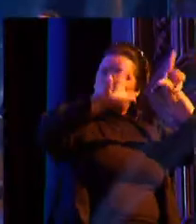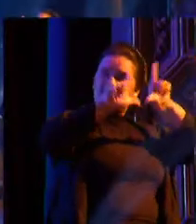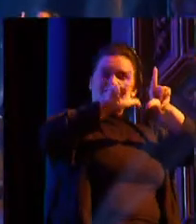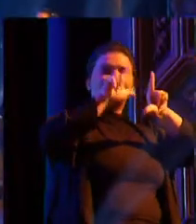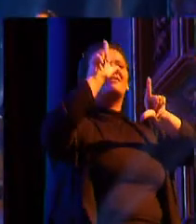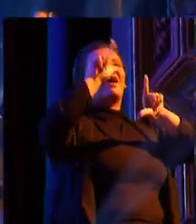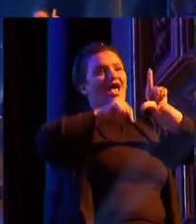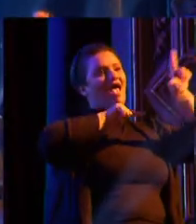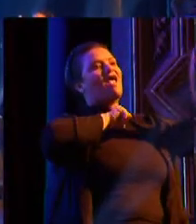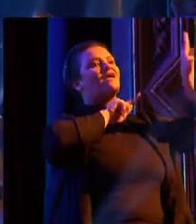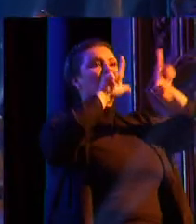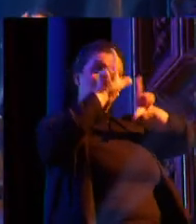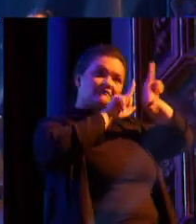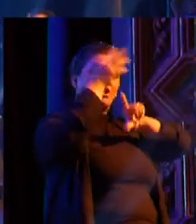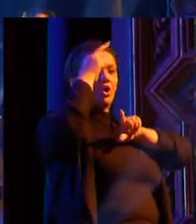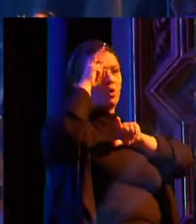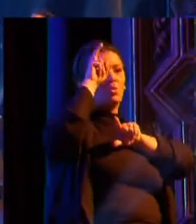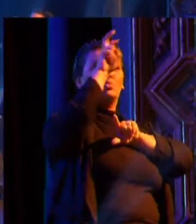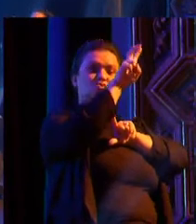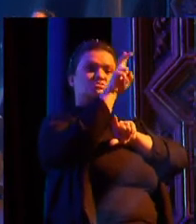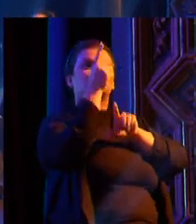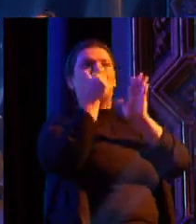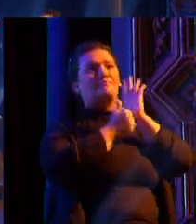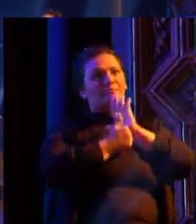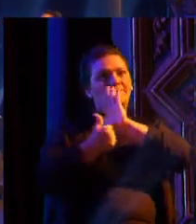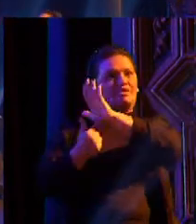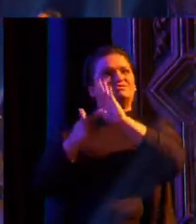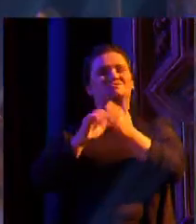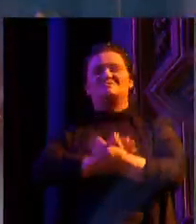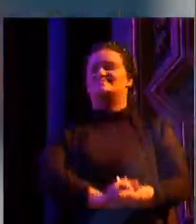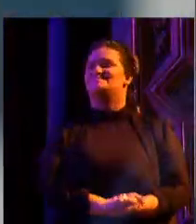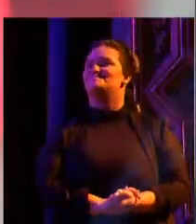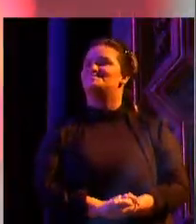TV Cultura do Pará. Roda VT que a gente quer ver.